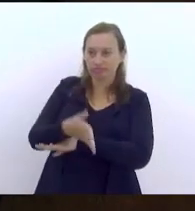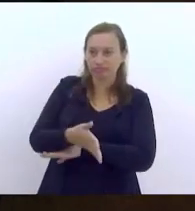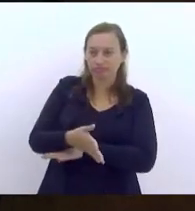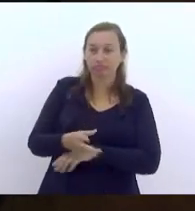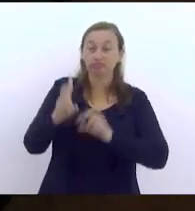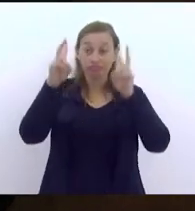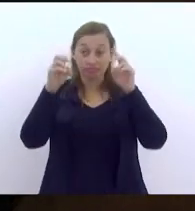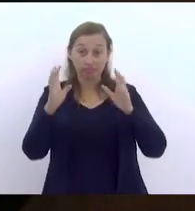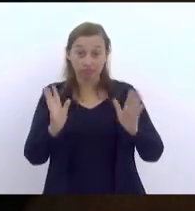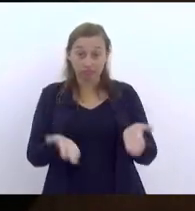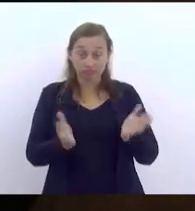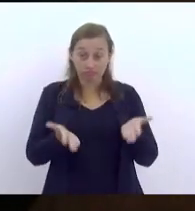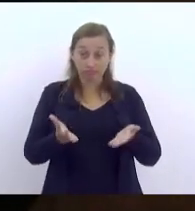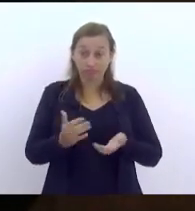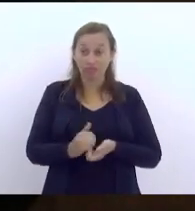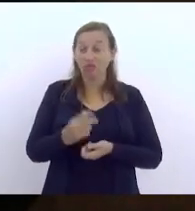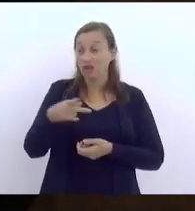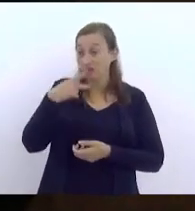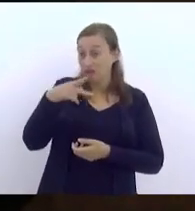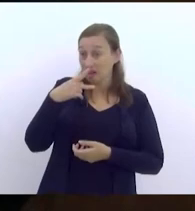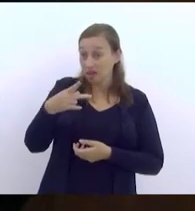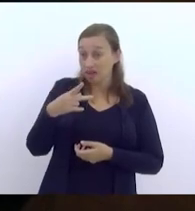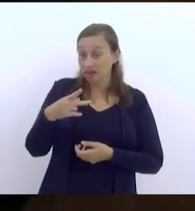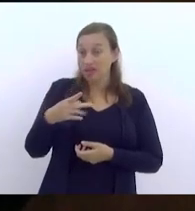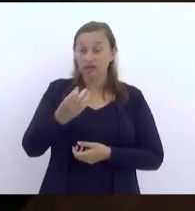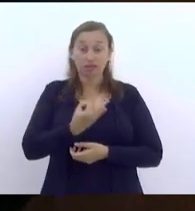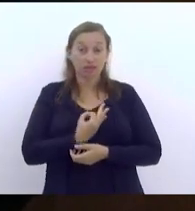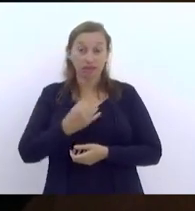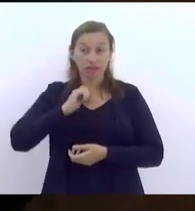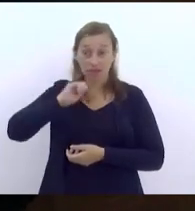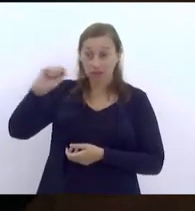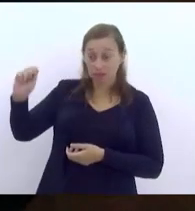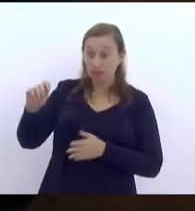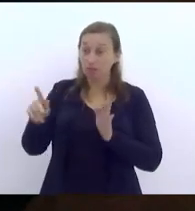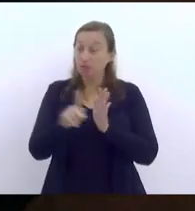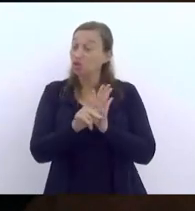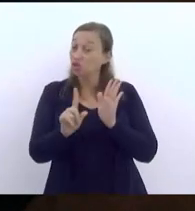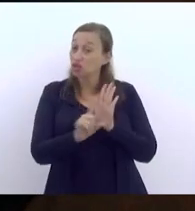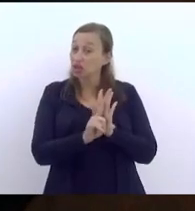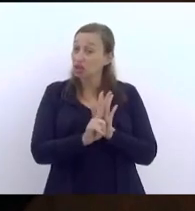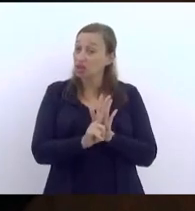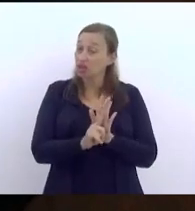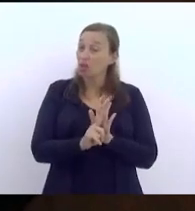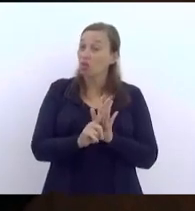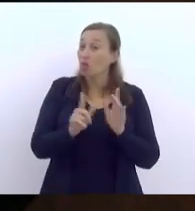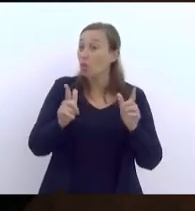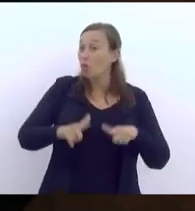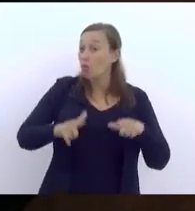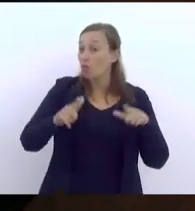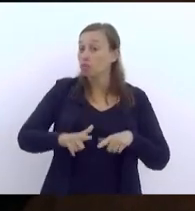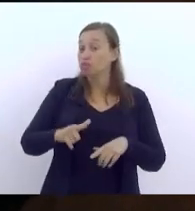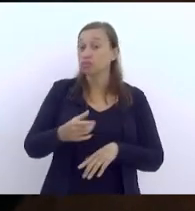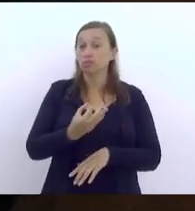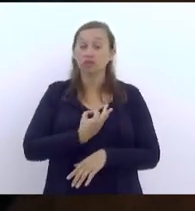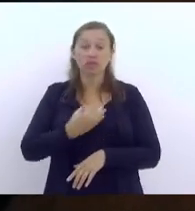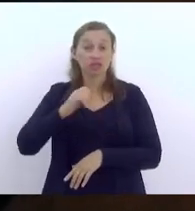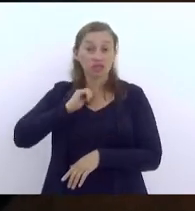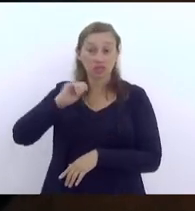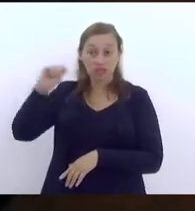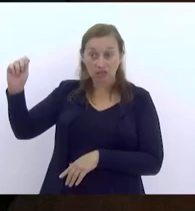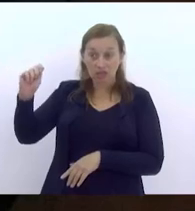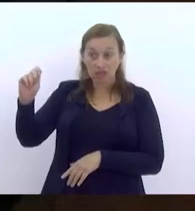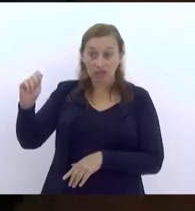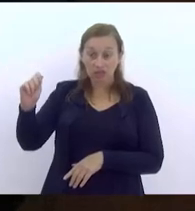aqui, foi falado a respeito da medalha Tiradentes, de um projeto de lei onde a medalha Tiradentes ficaria